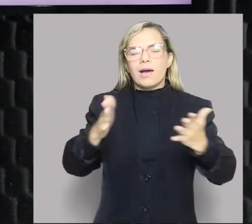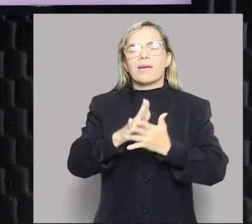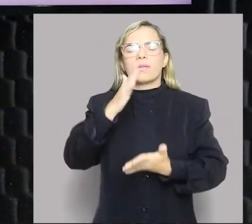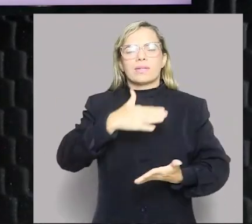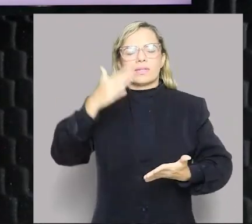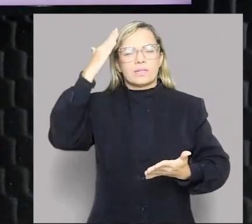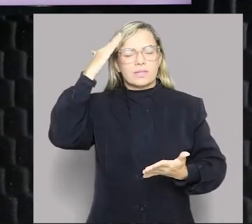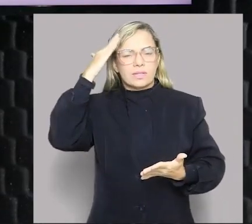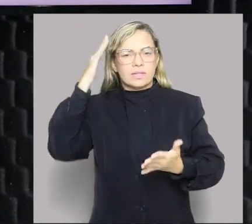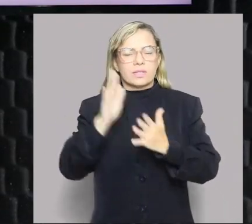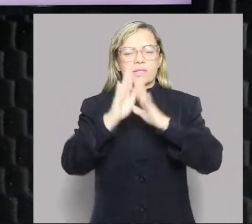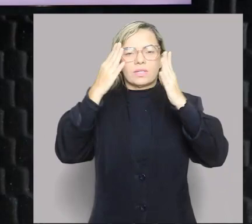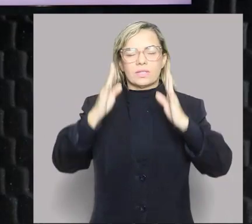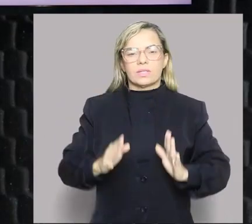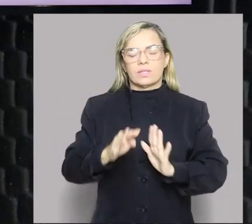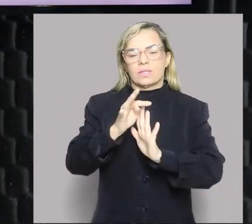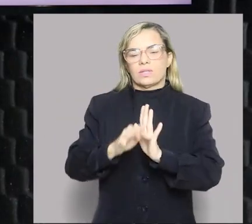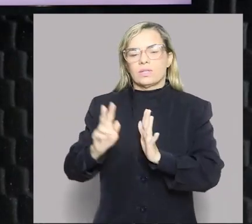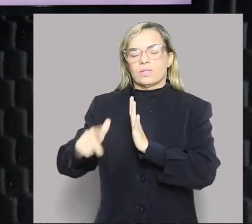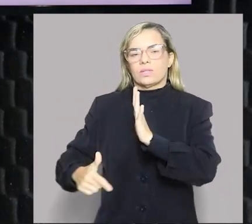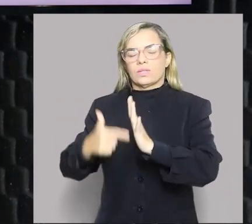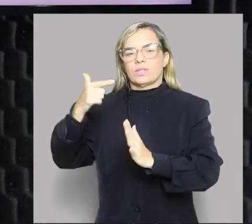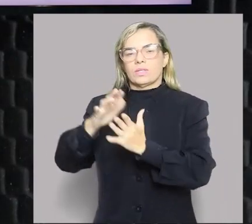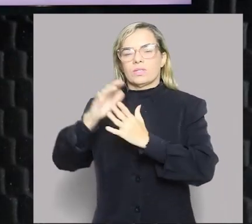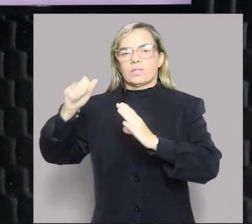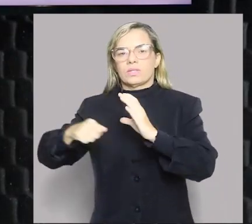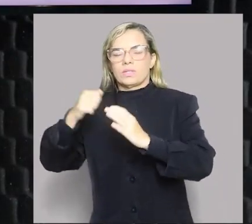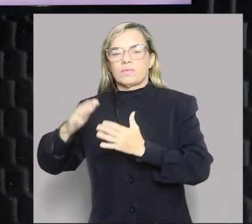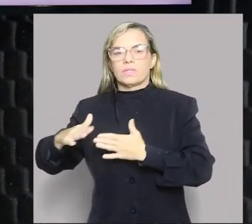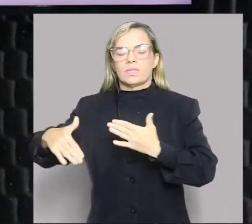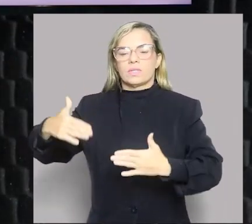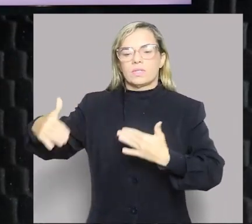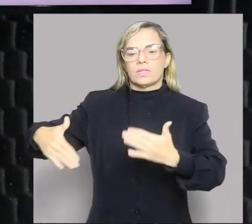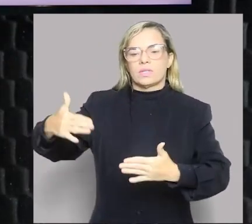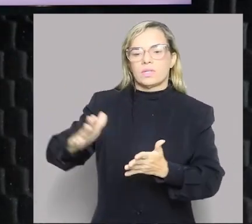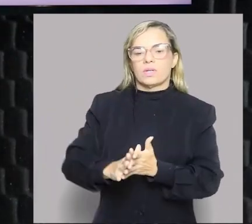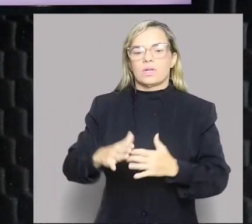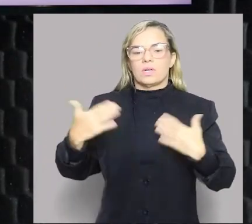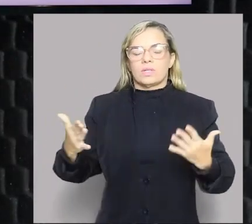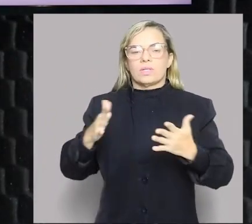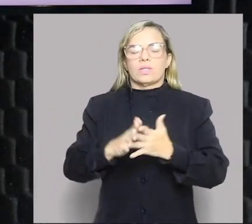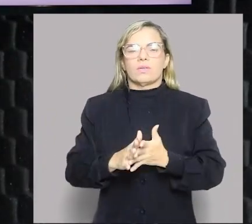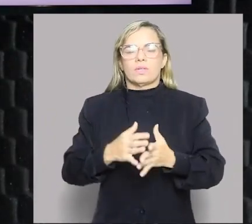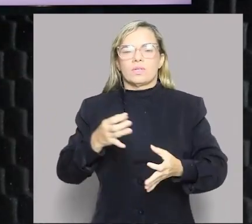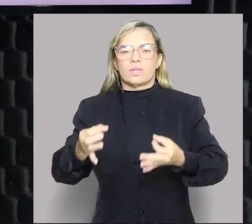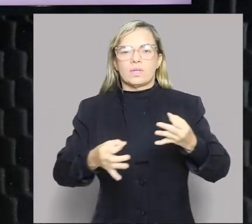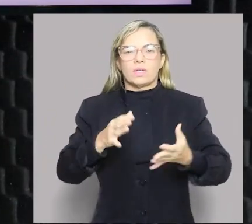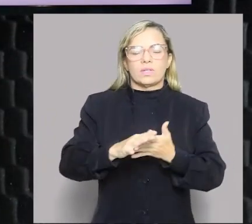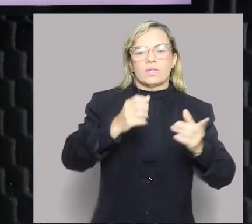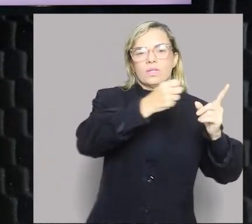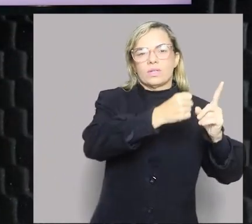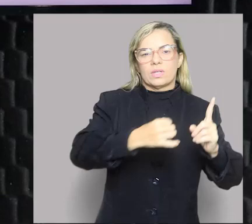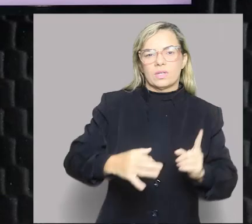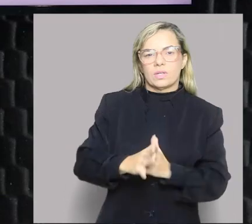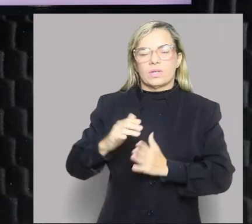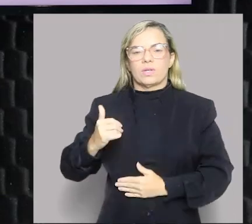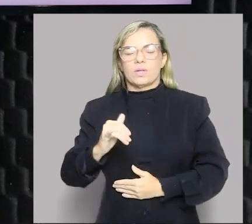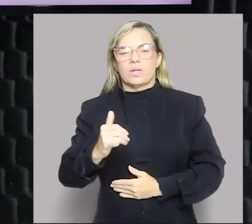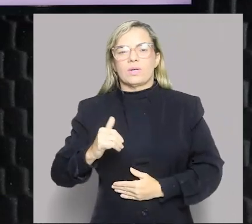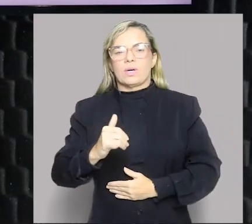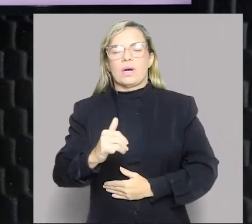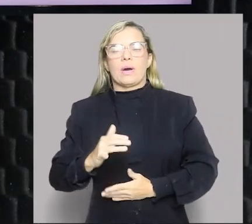interpretação. No segundo vídeo, nós conversamos sobre as sequências discursivas, texto descritivo, texto narrativo,